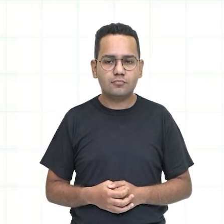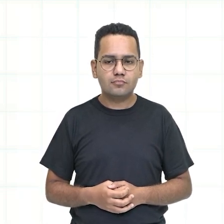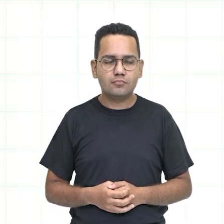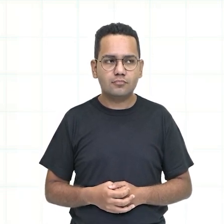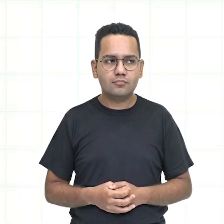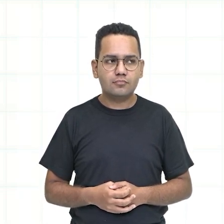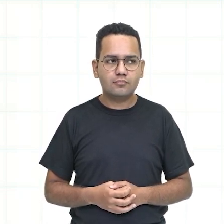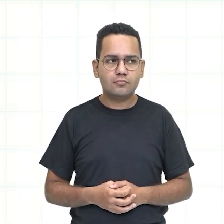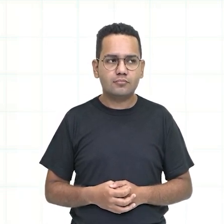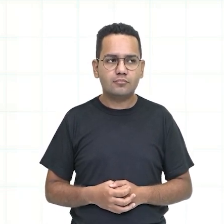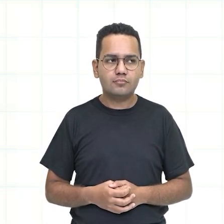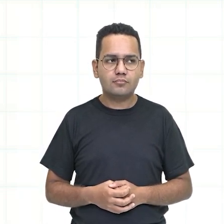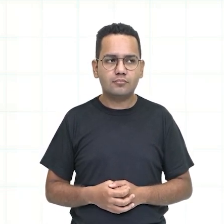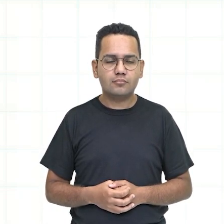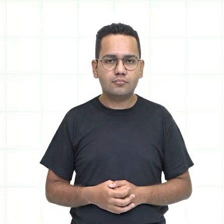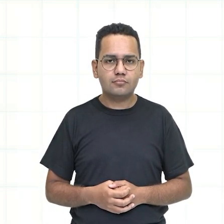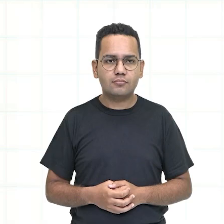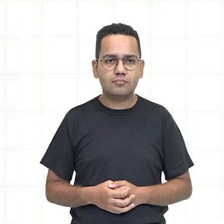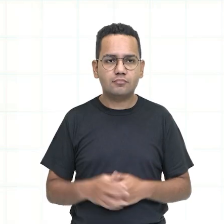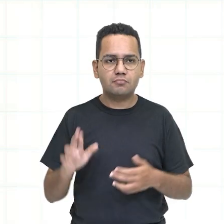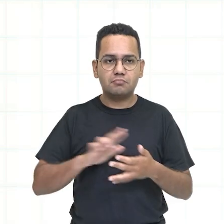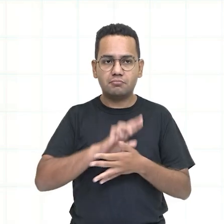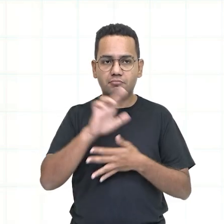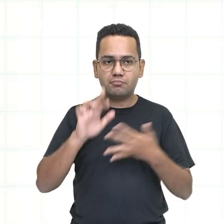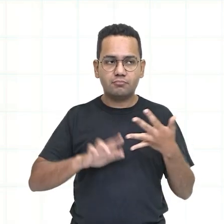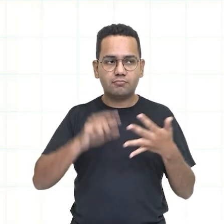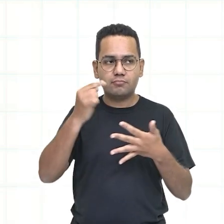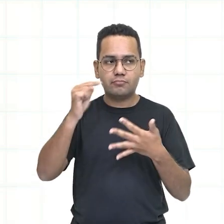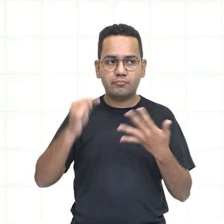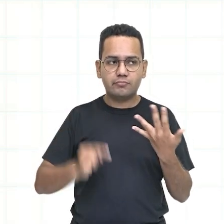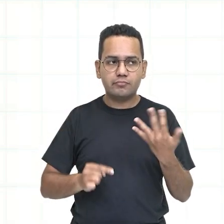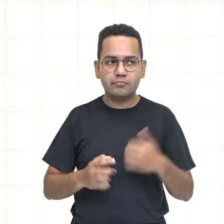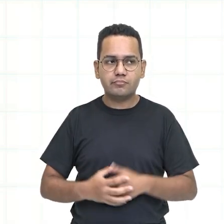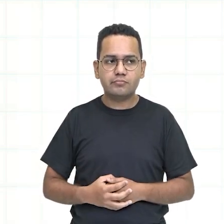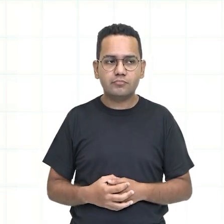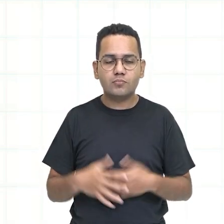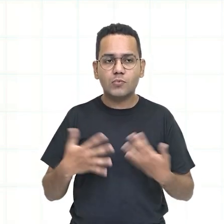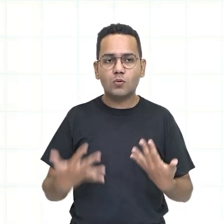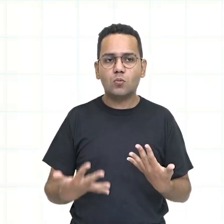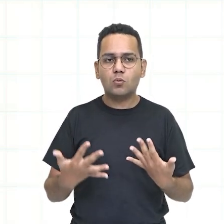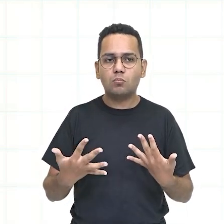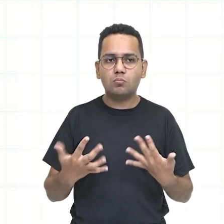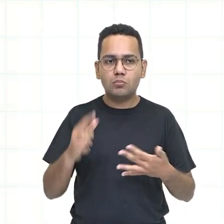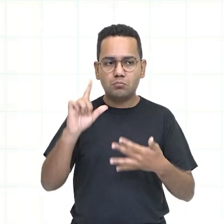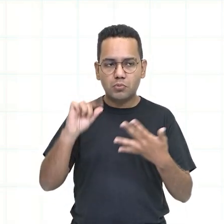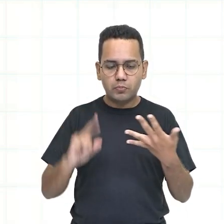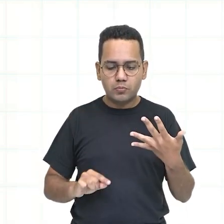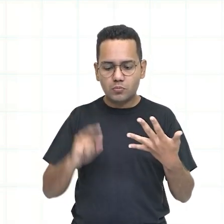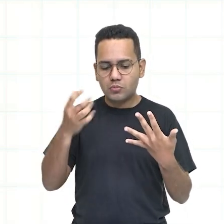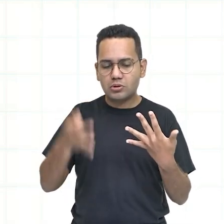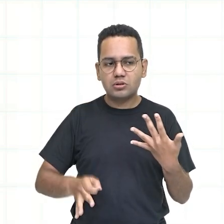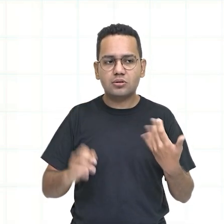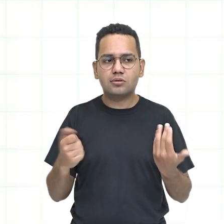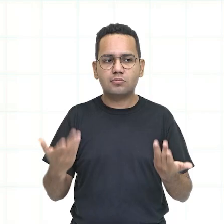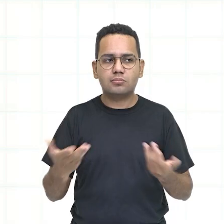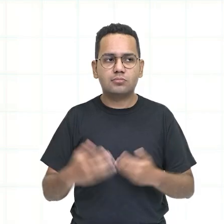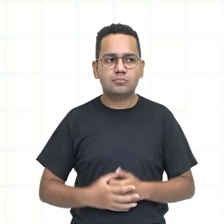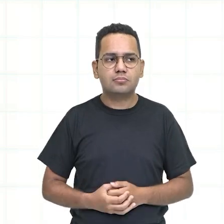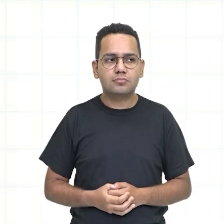temos aí várias opções. Qual dessas opções eu posso marcar como a verdadeira, então?